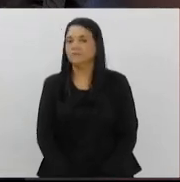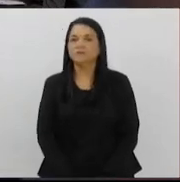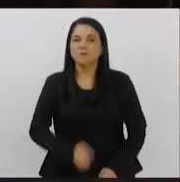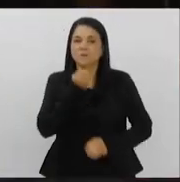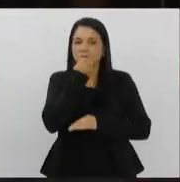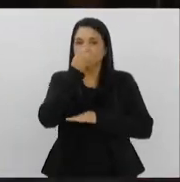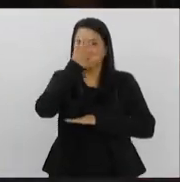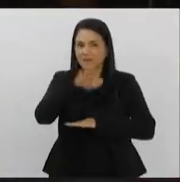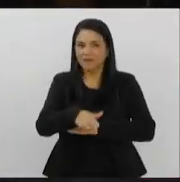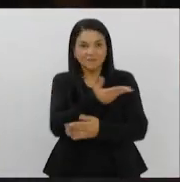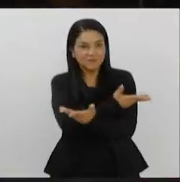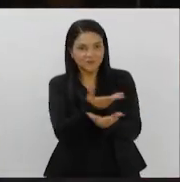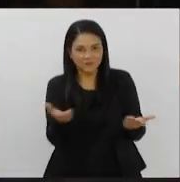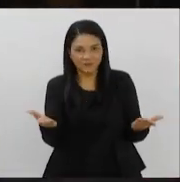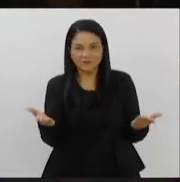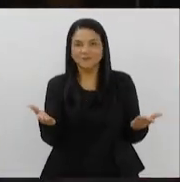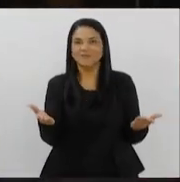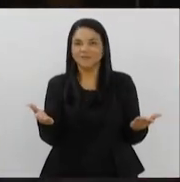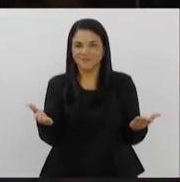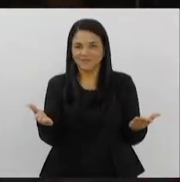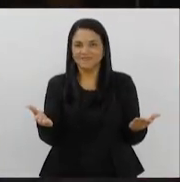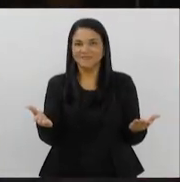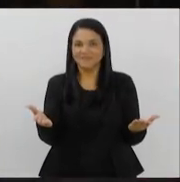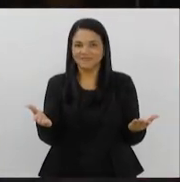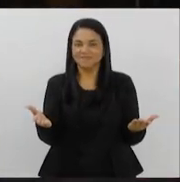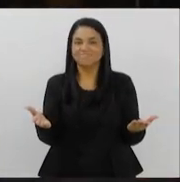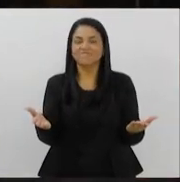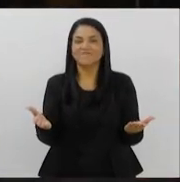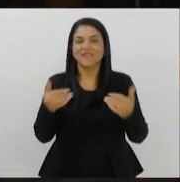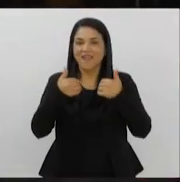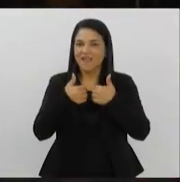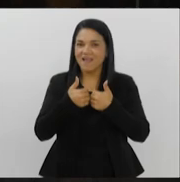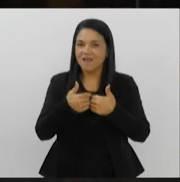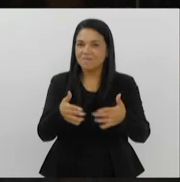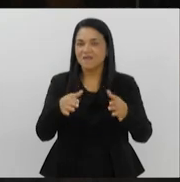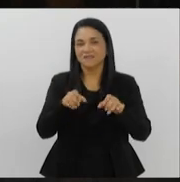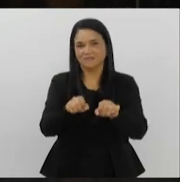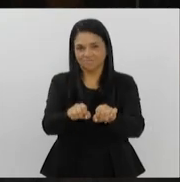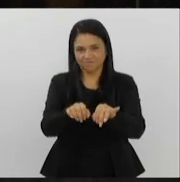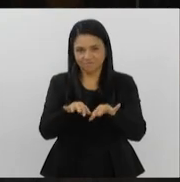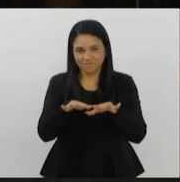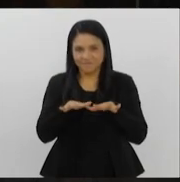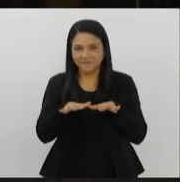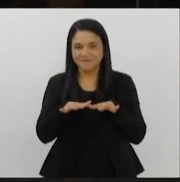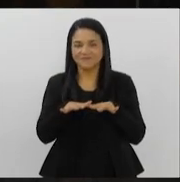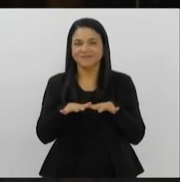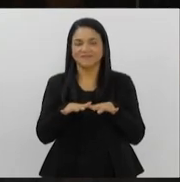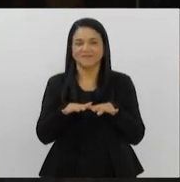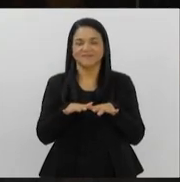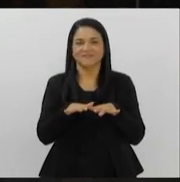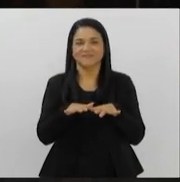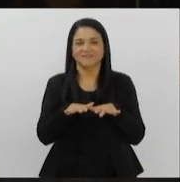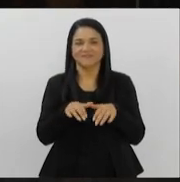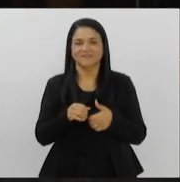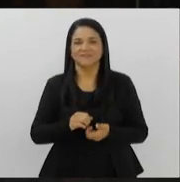Boa tarde a todos e todas. Está reaberta a sessão.